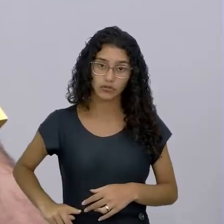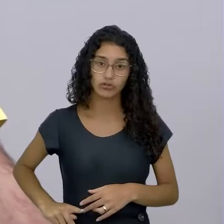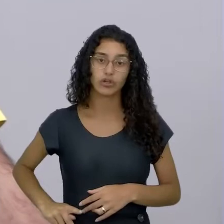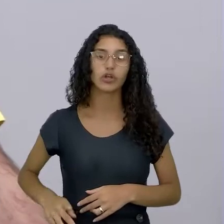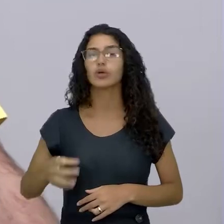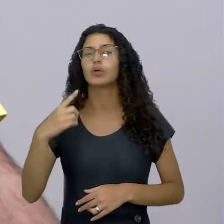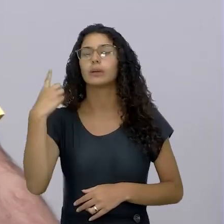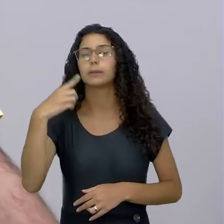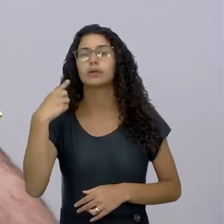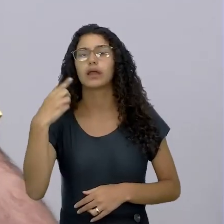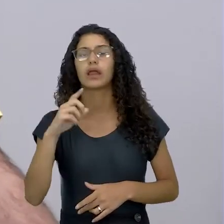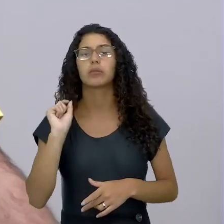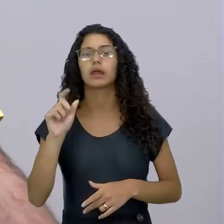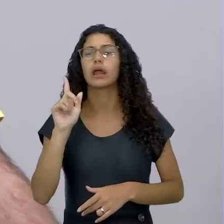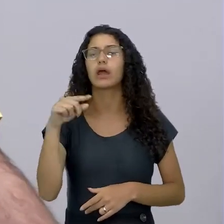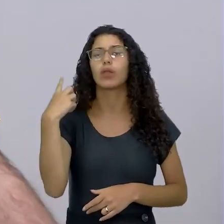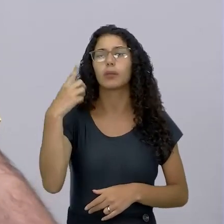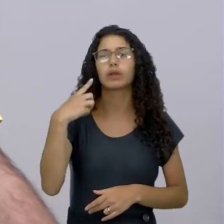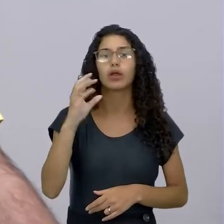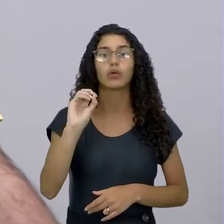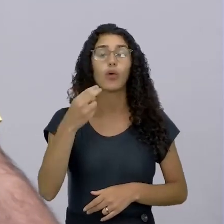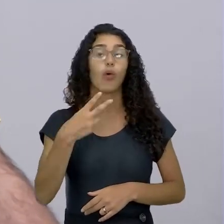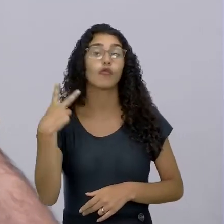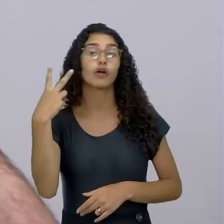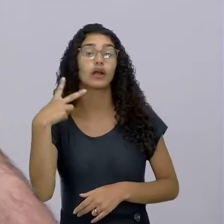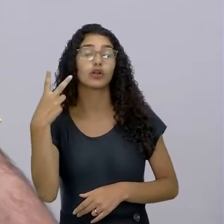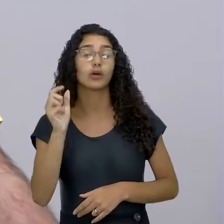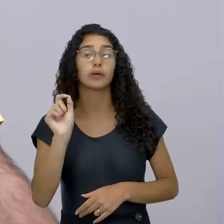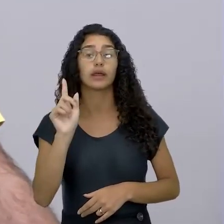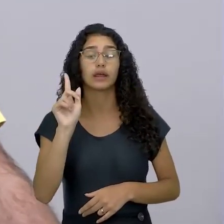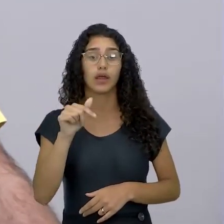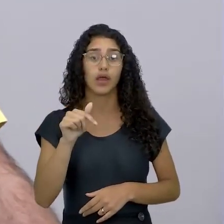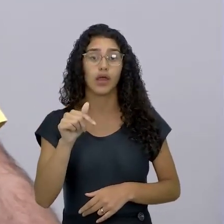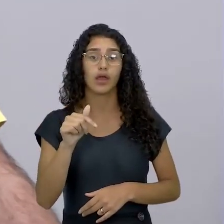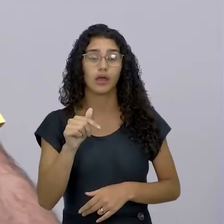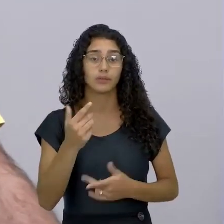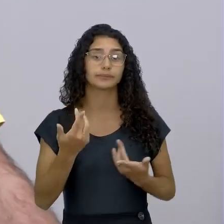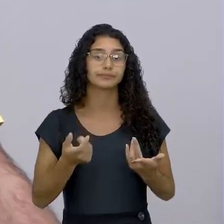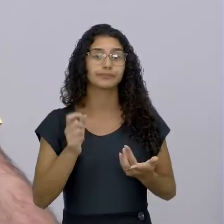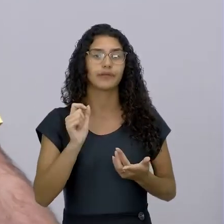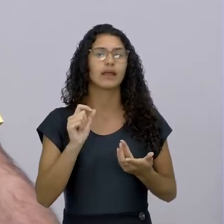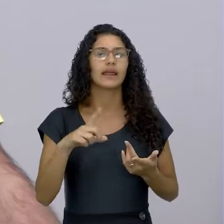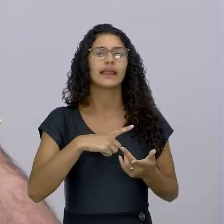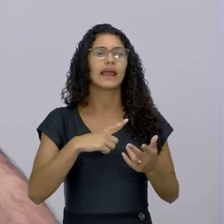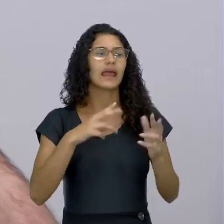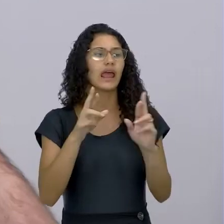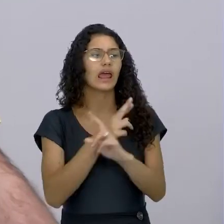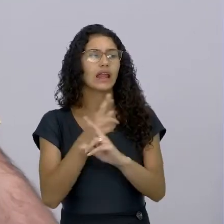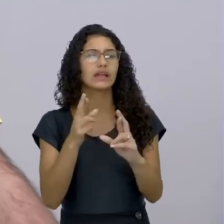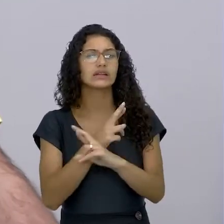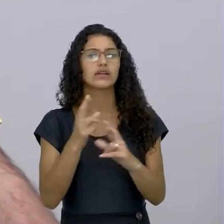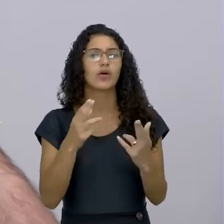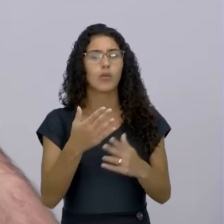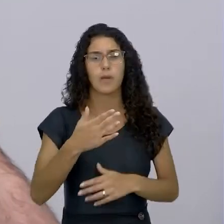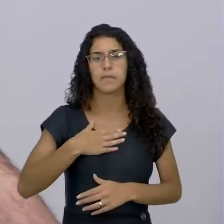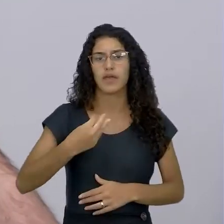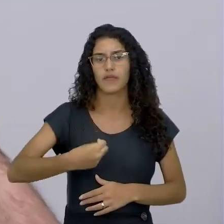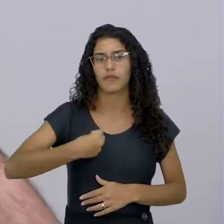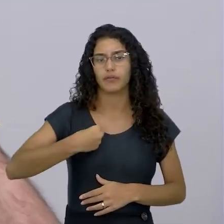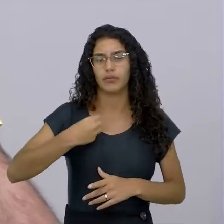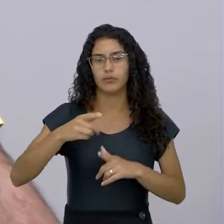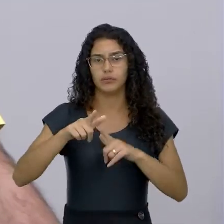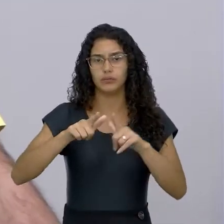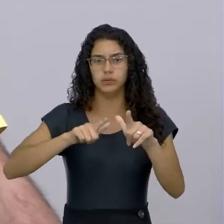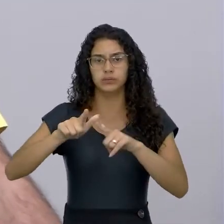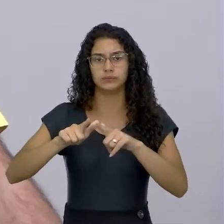o deputado, para que ele serve? Ou o vereador, para que ele serve? Né? Que isso tem a ver com essa minha